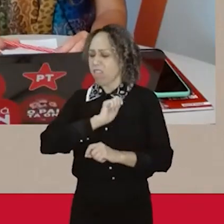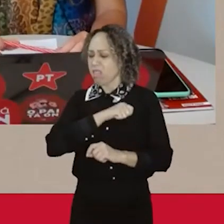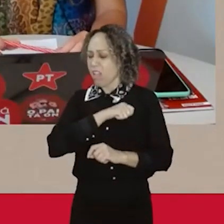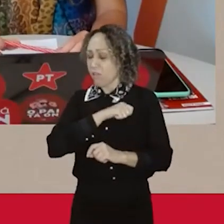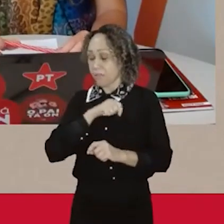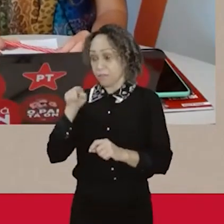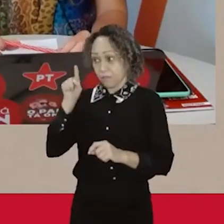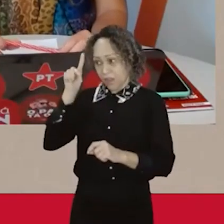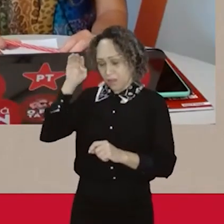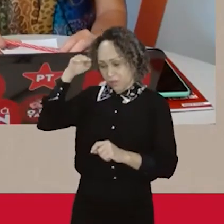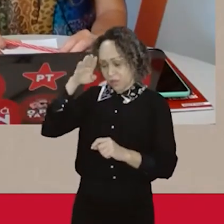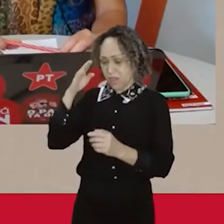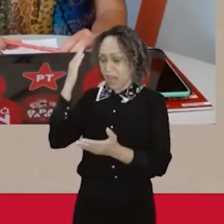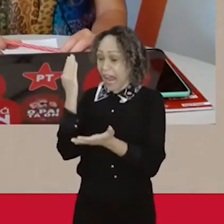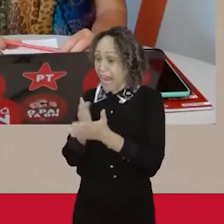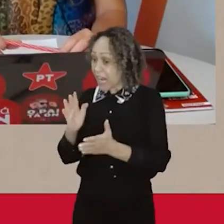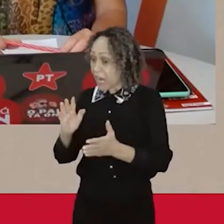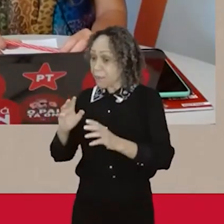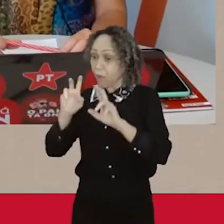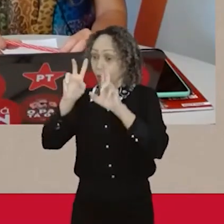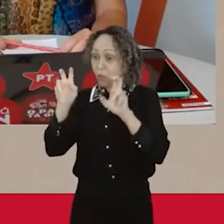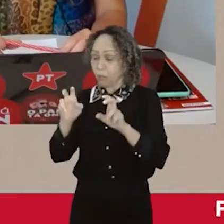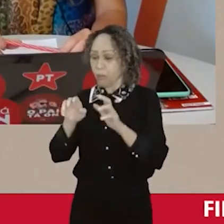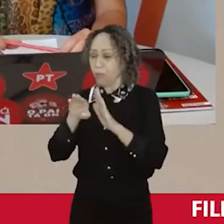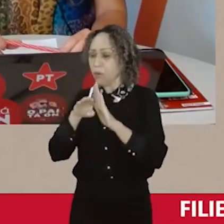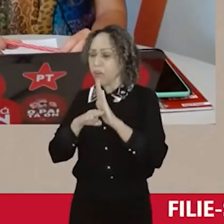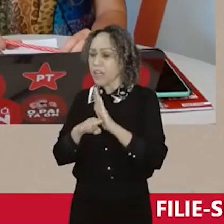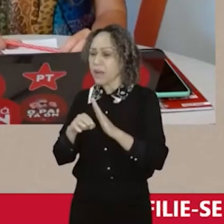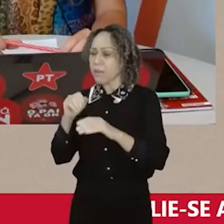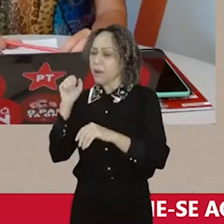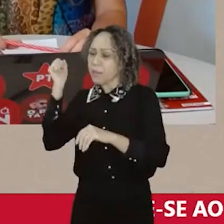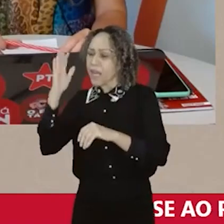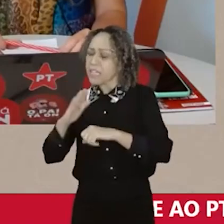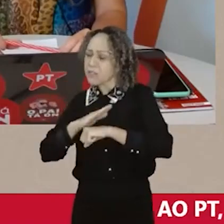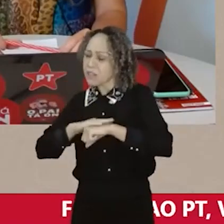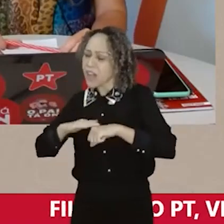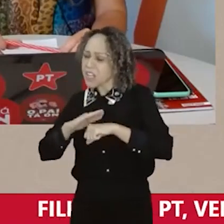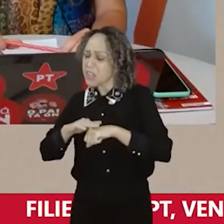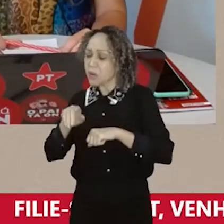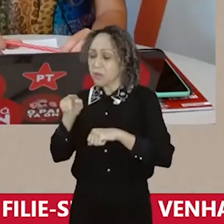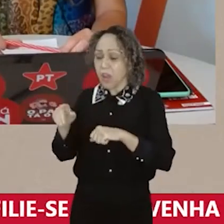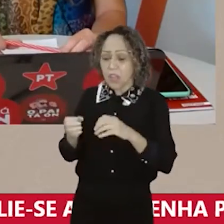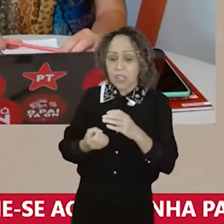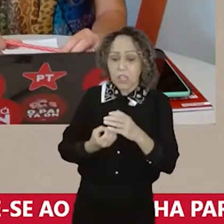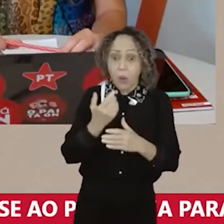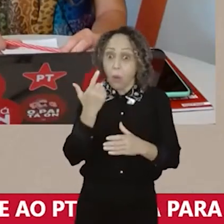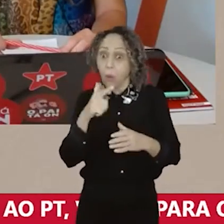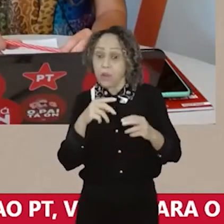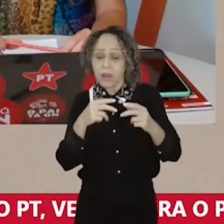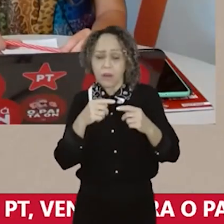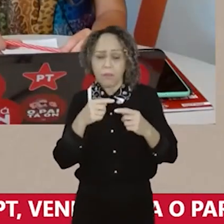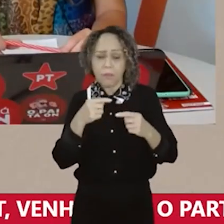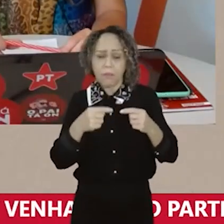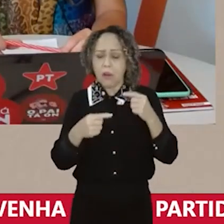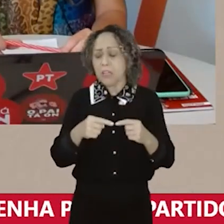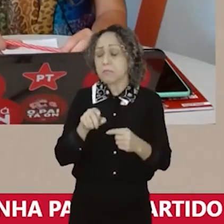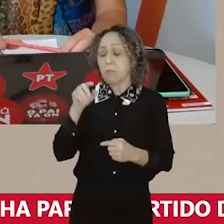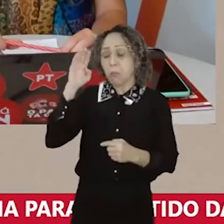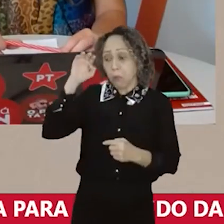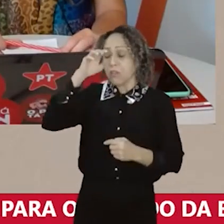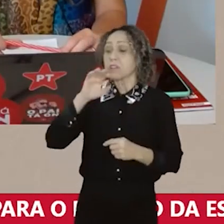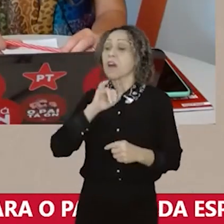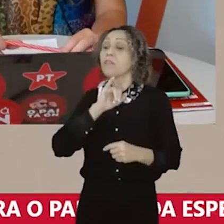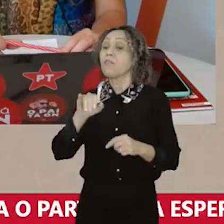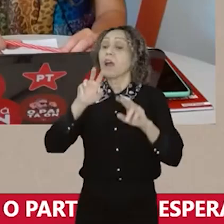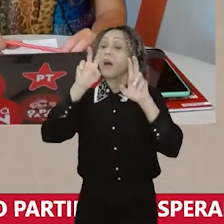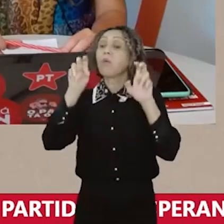Carinhoso e estabeleceu uma nova política, que era o oposto do que a gente fazia. Ele diz o quê? Se a mulher...